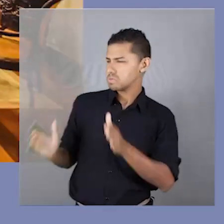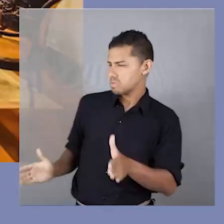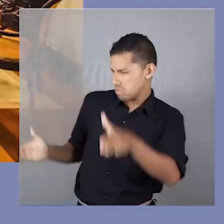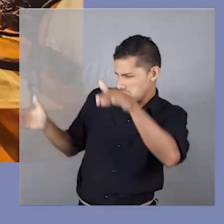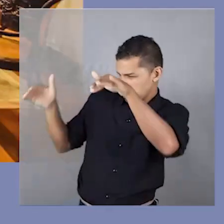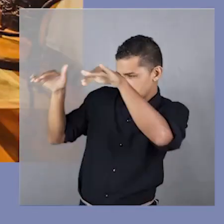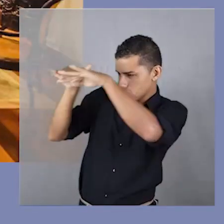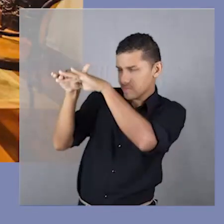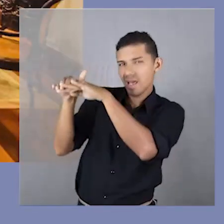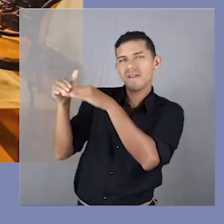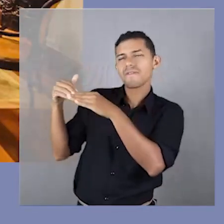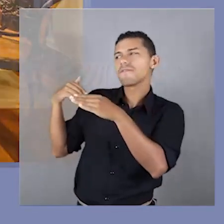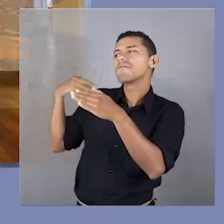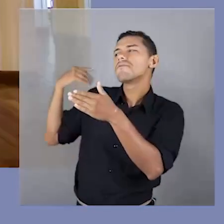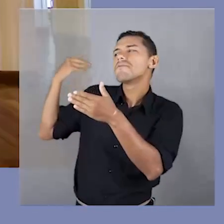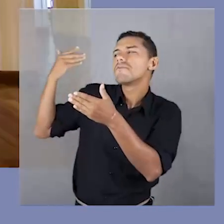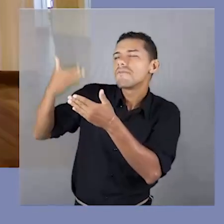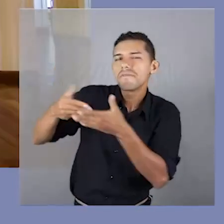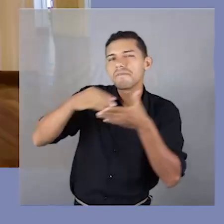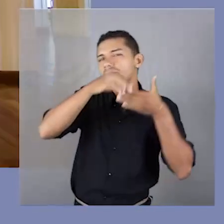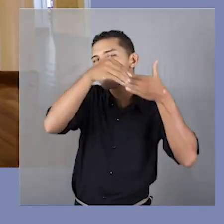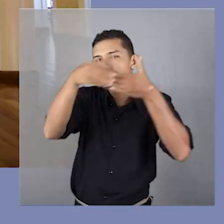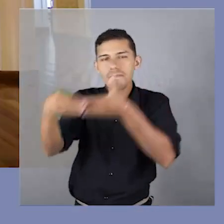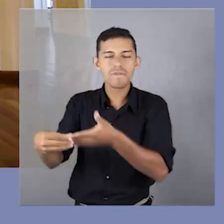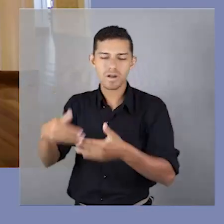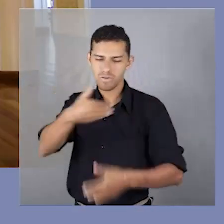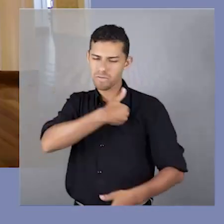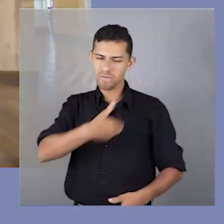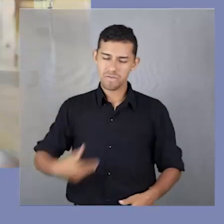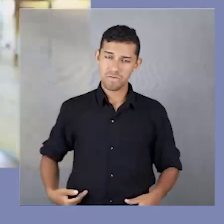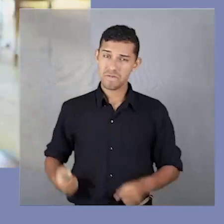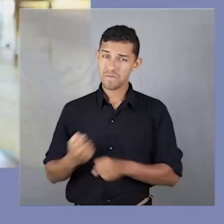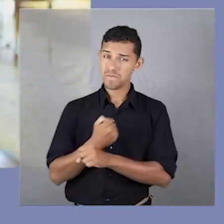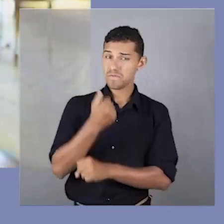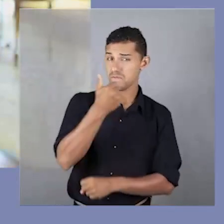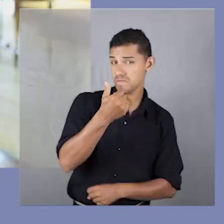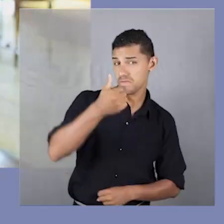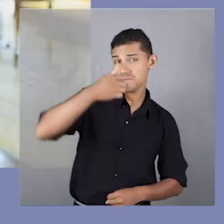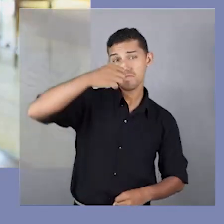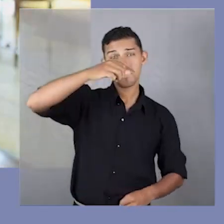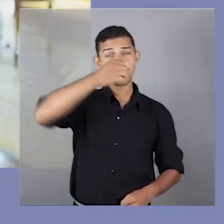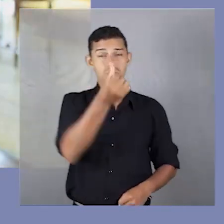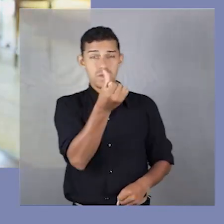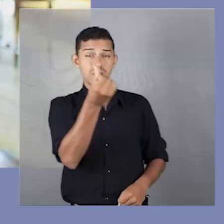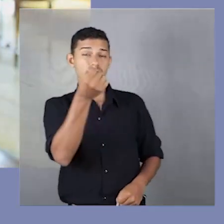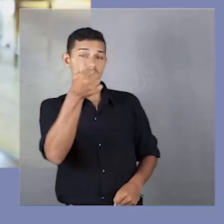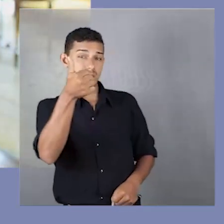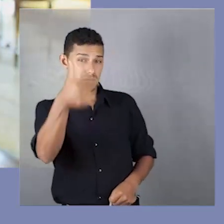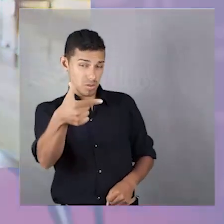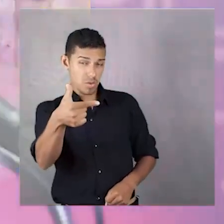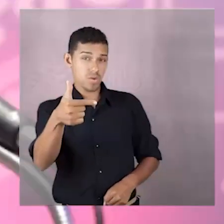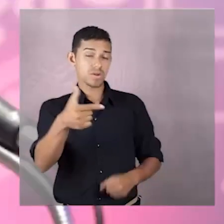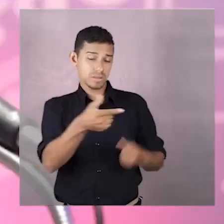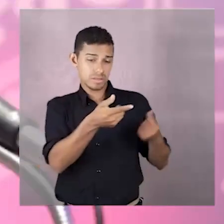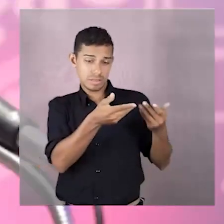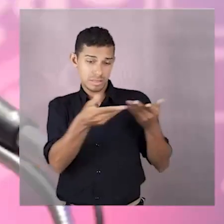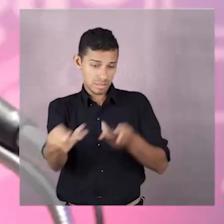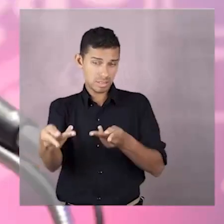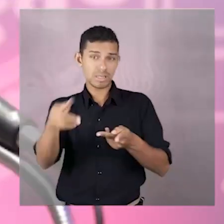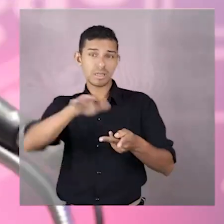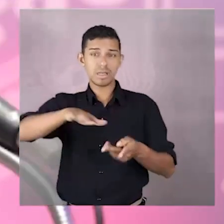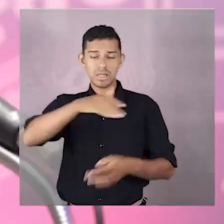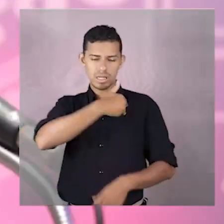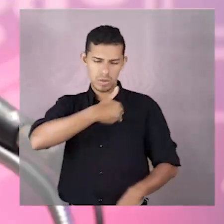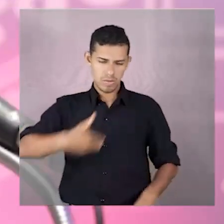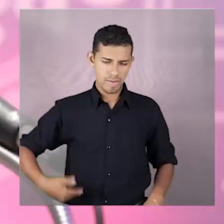foram usados por diversos governadores. Então, assim, desde 1612, o Palácio dos Leões abriga esses governadores.